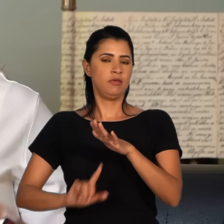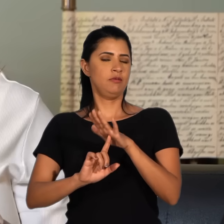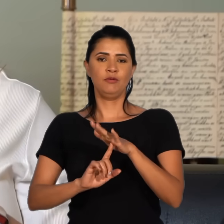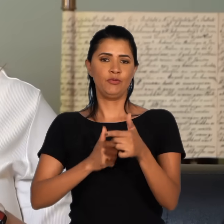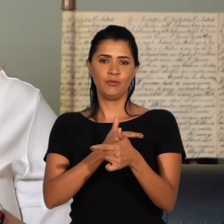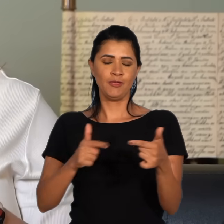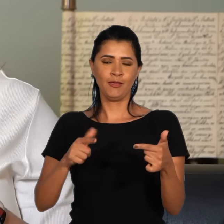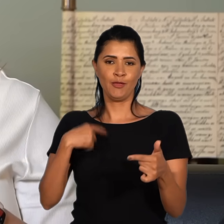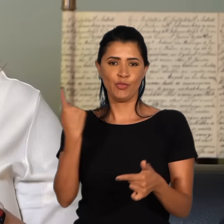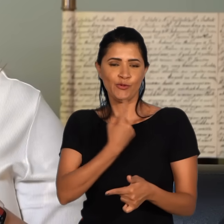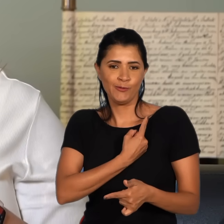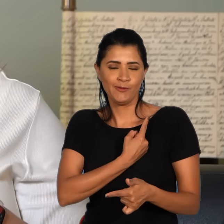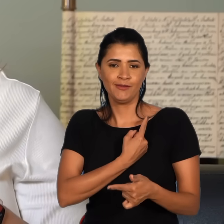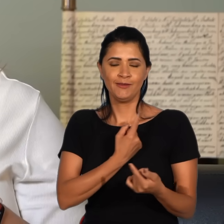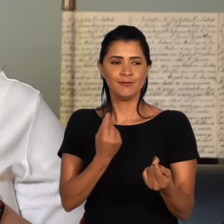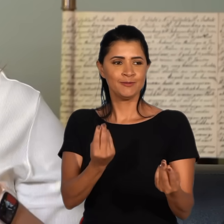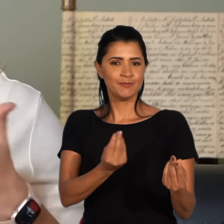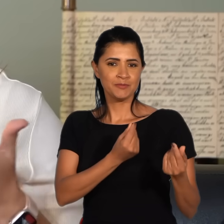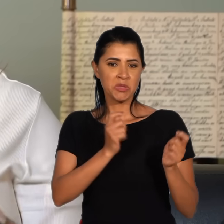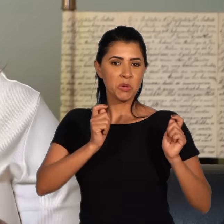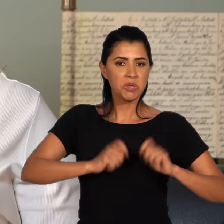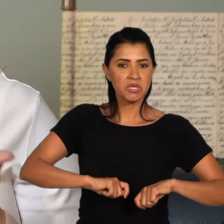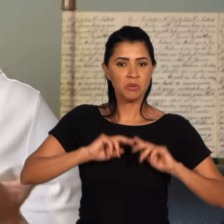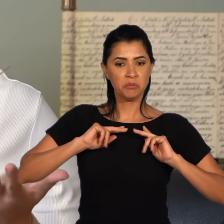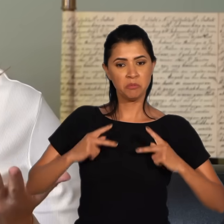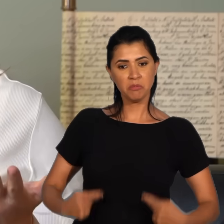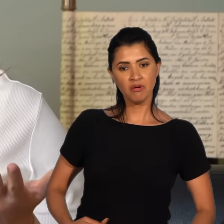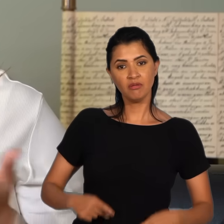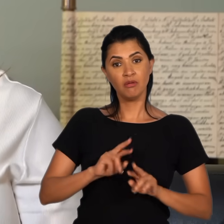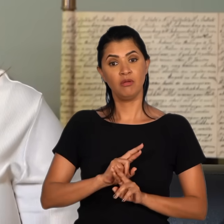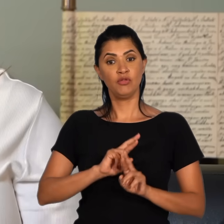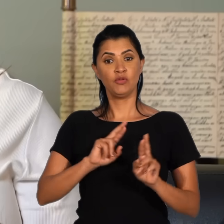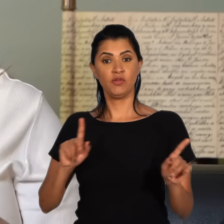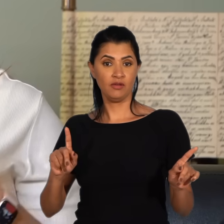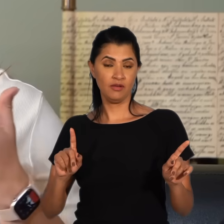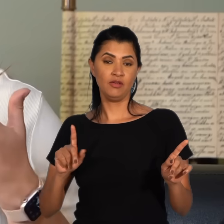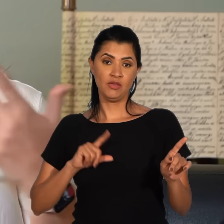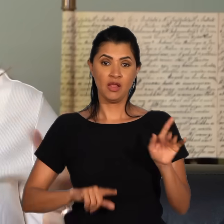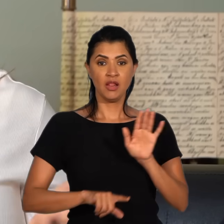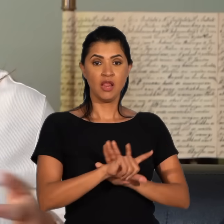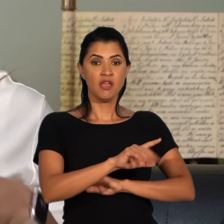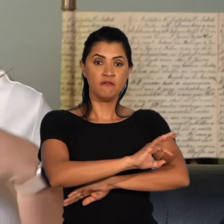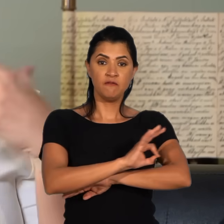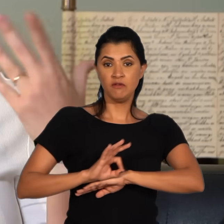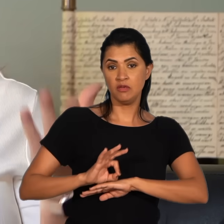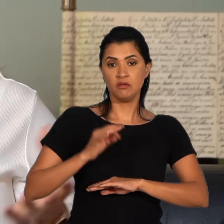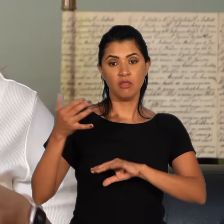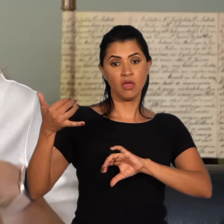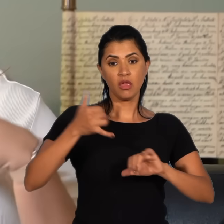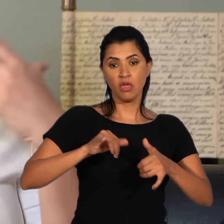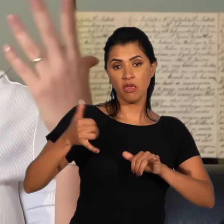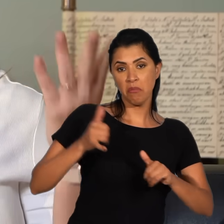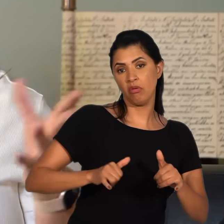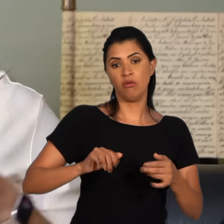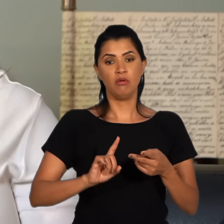limita Às nossas Às nossas condições humanas aqui de leis da física leis da